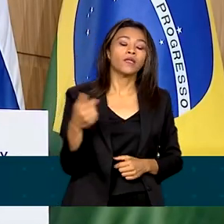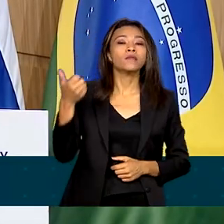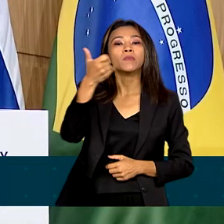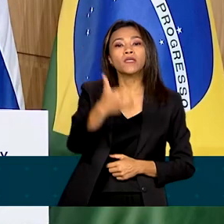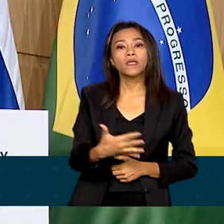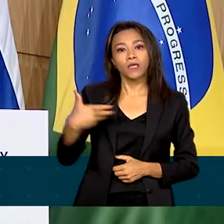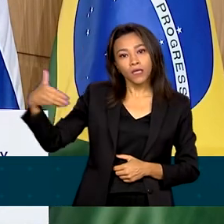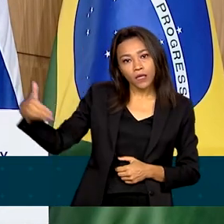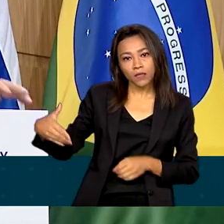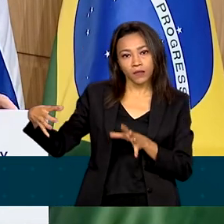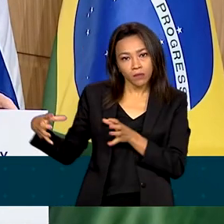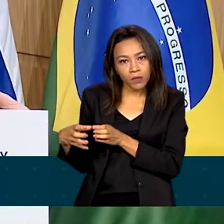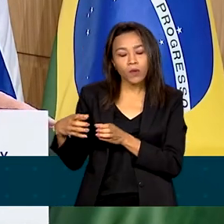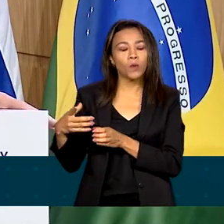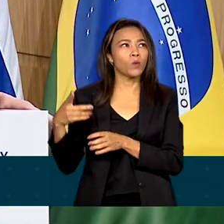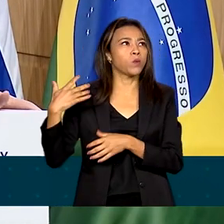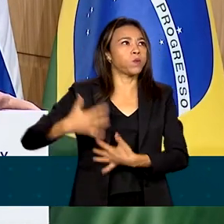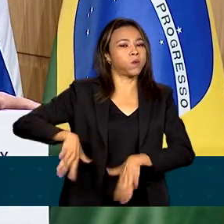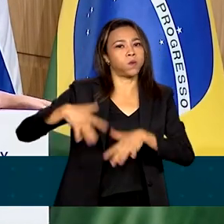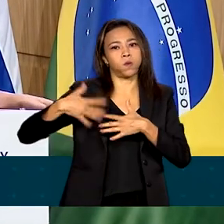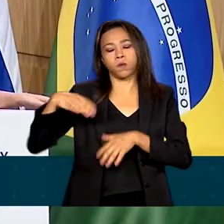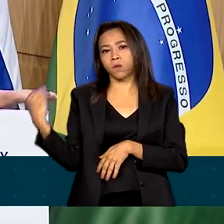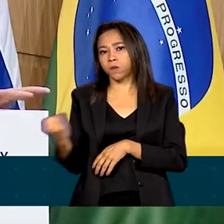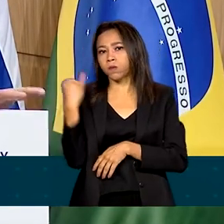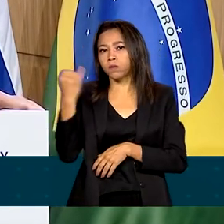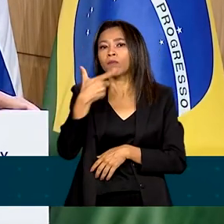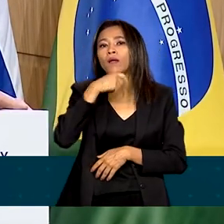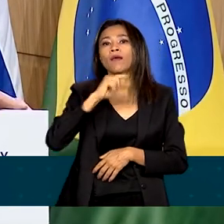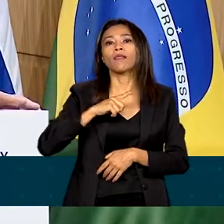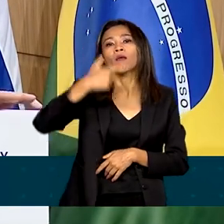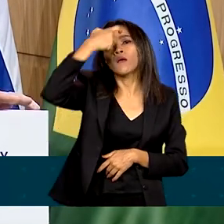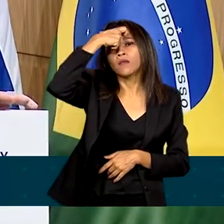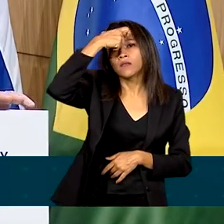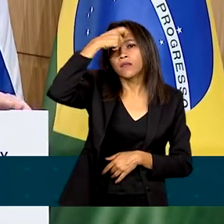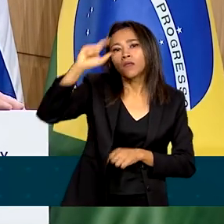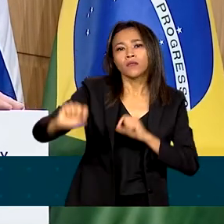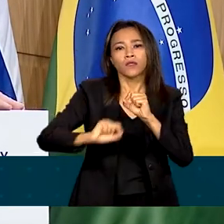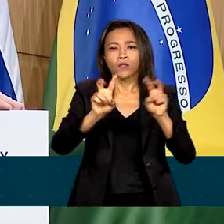muito para quem tem consciência da necessidade de